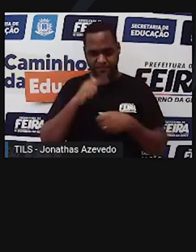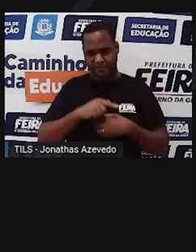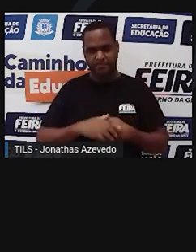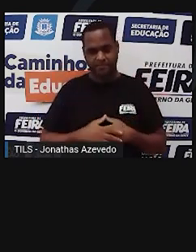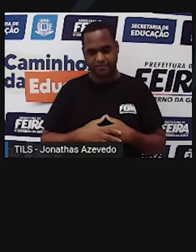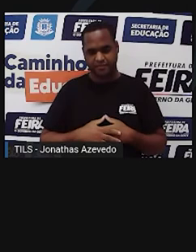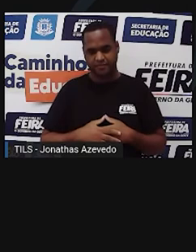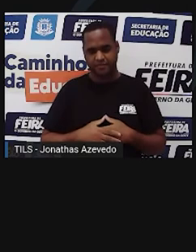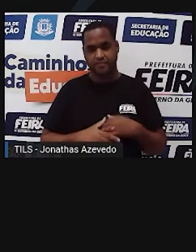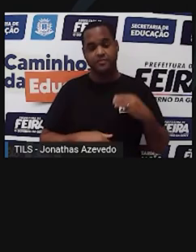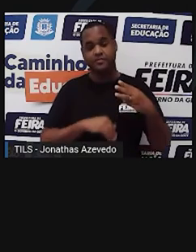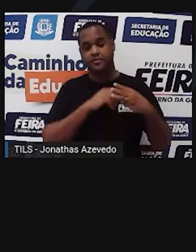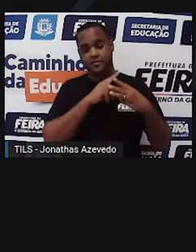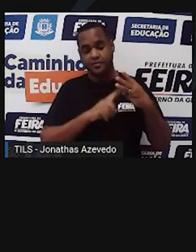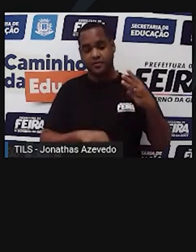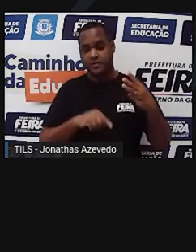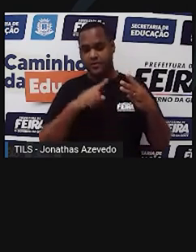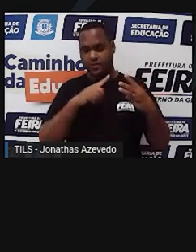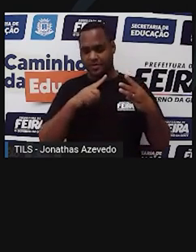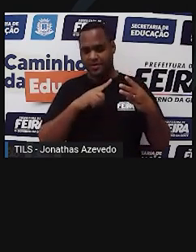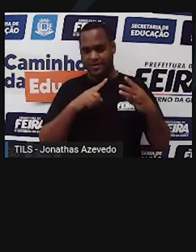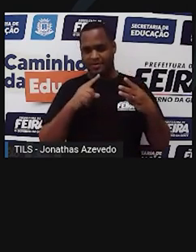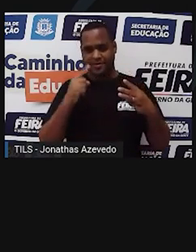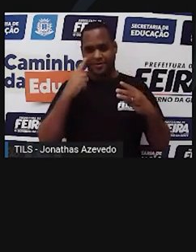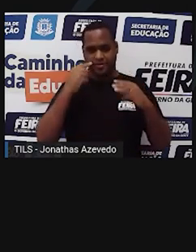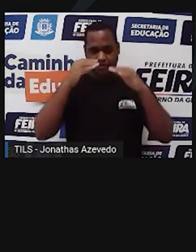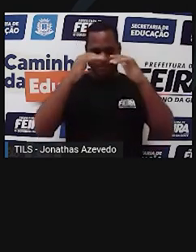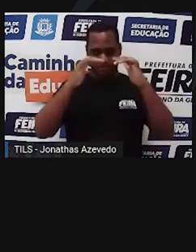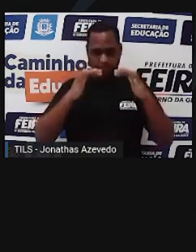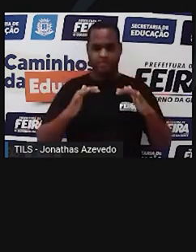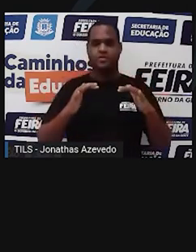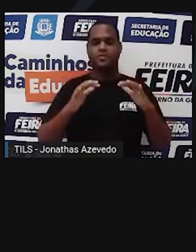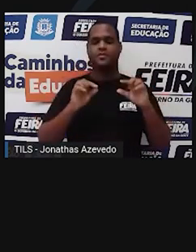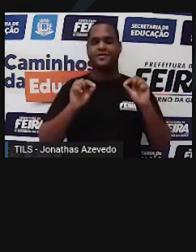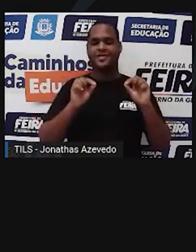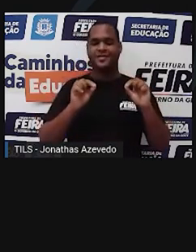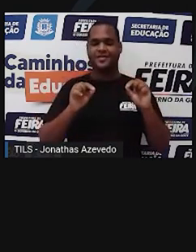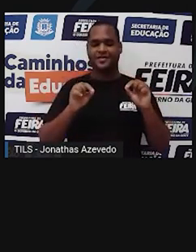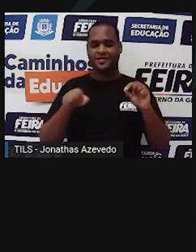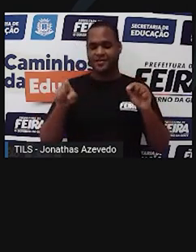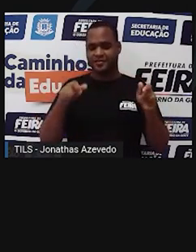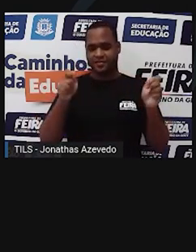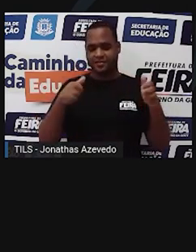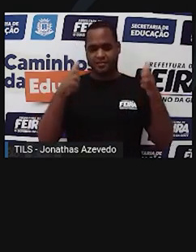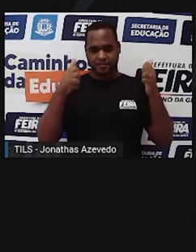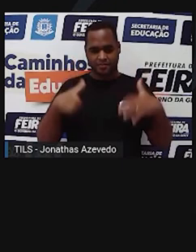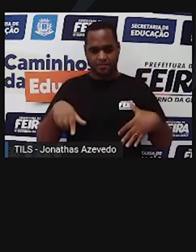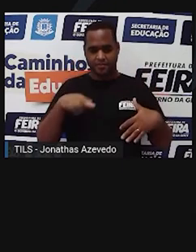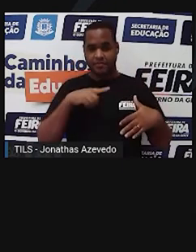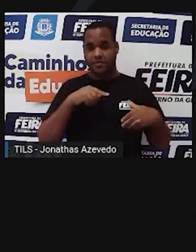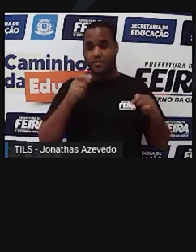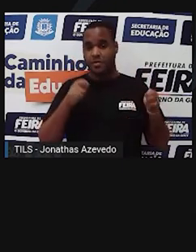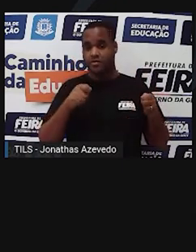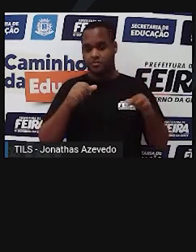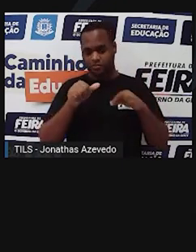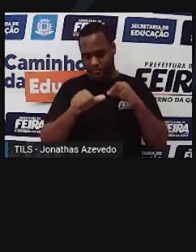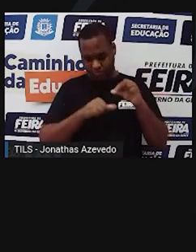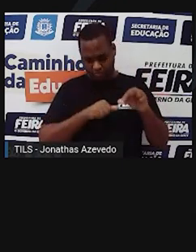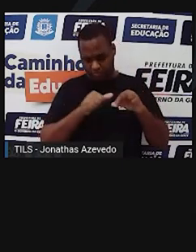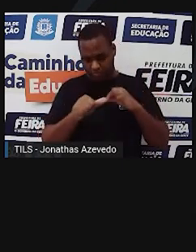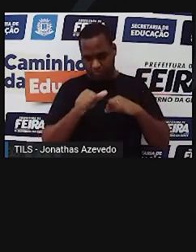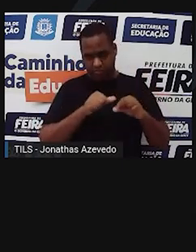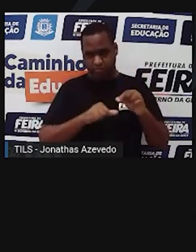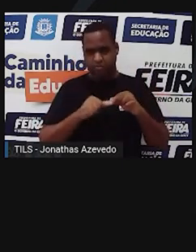das desvantagens, deixa eu descer aqui um pouquinho. Então, apesar de ser uma fonte renovável e não emitir